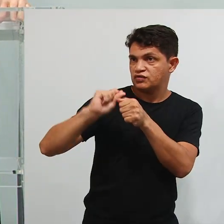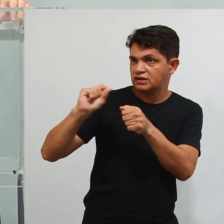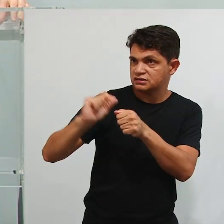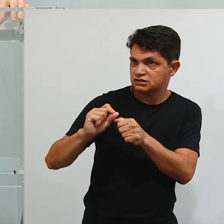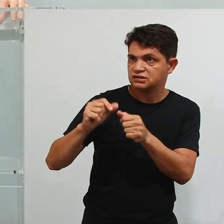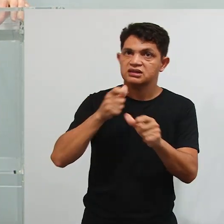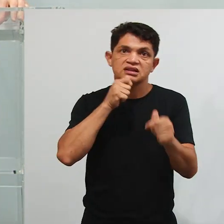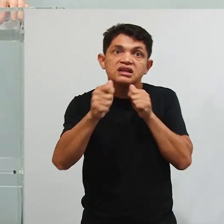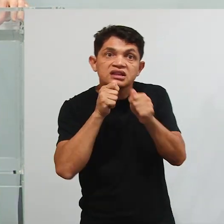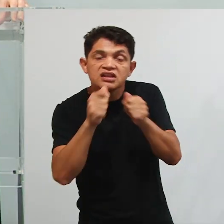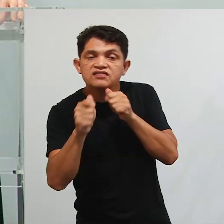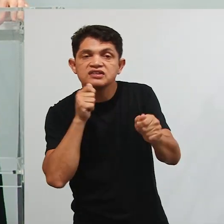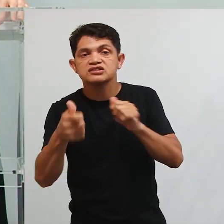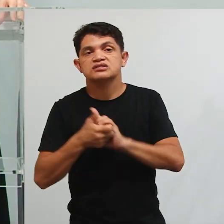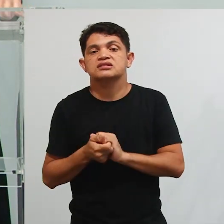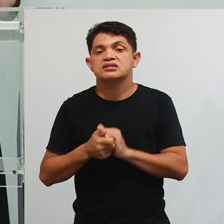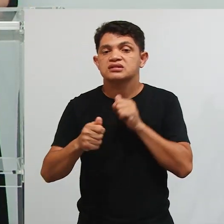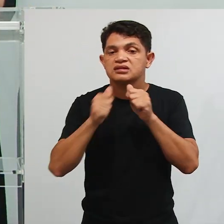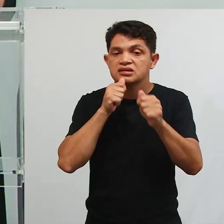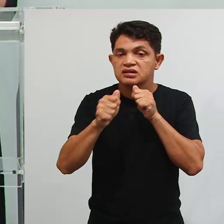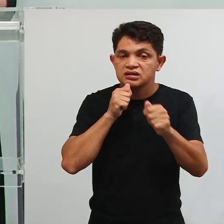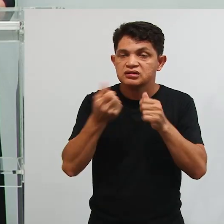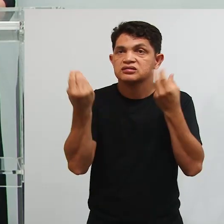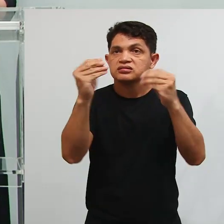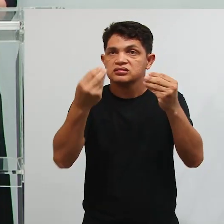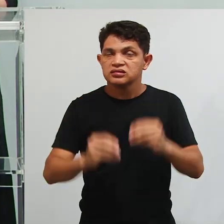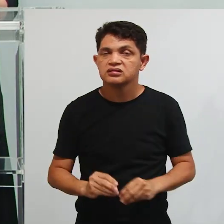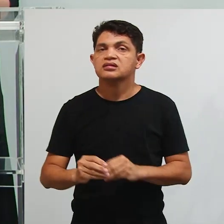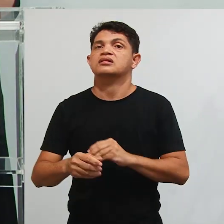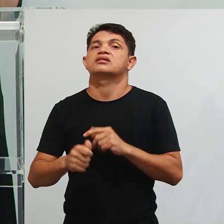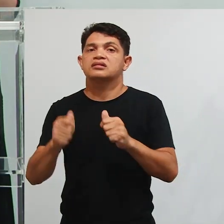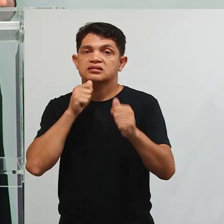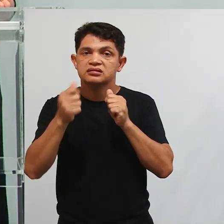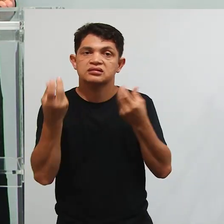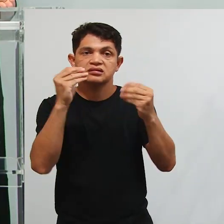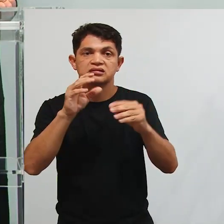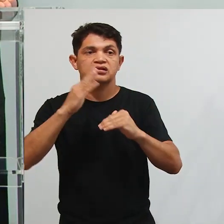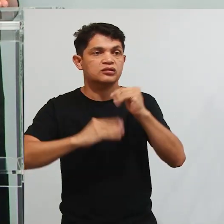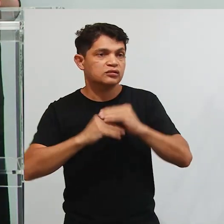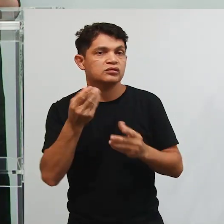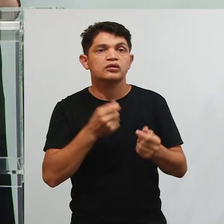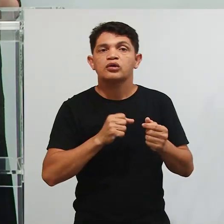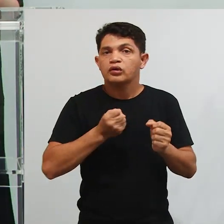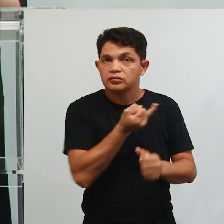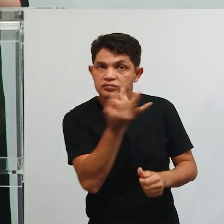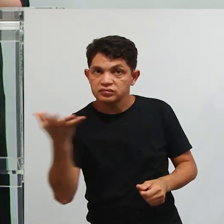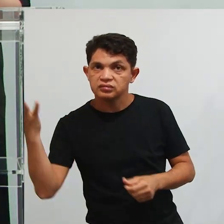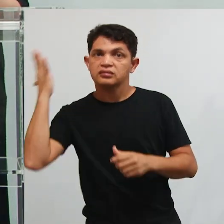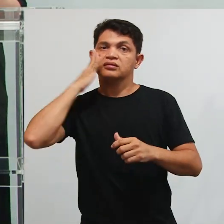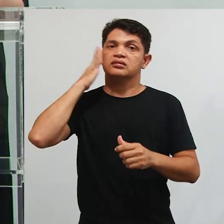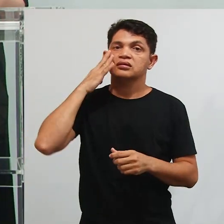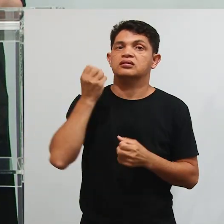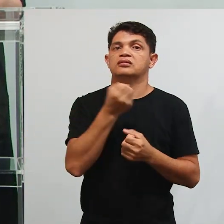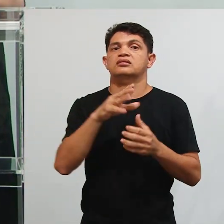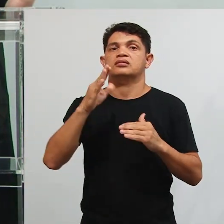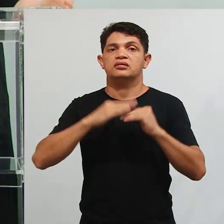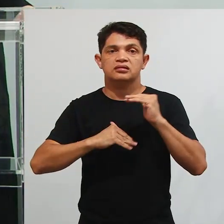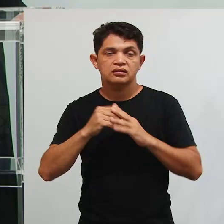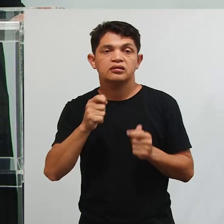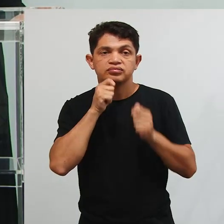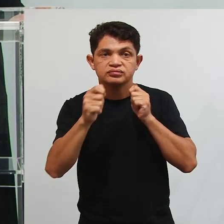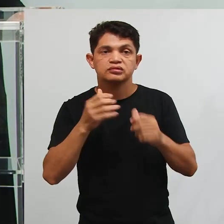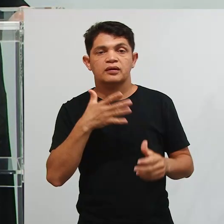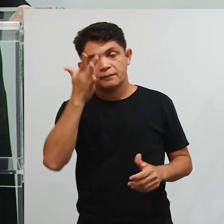fazer entrevistas né entrevistas em profundidade Então você vai ter um dado qualitativo né quando você entrevista em